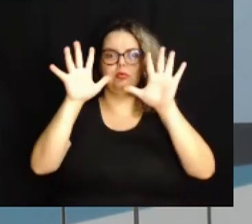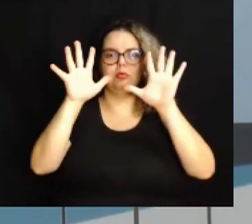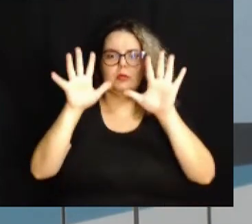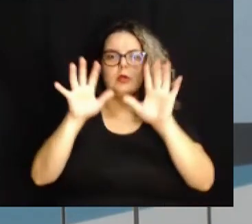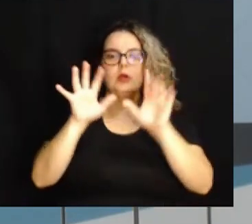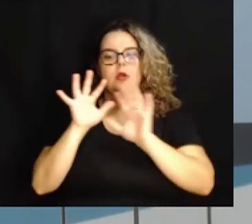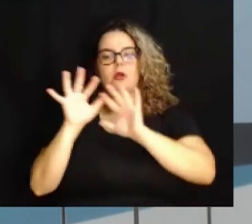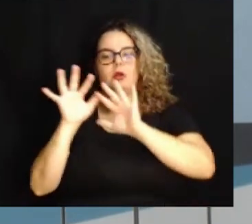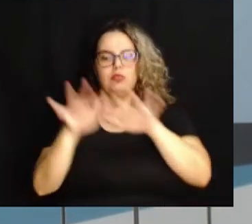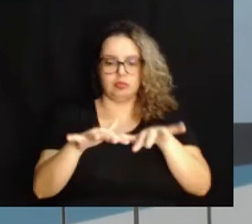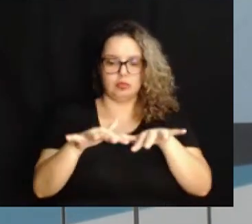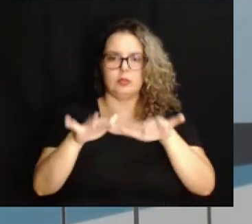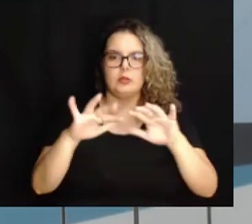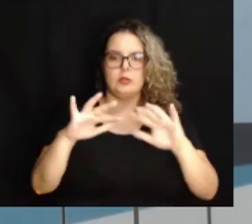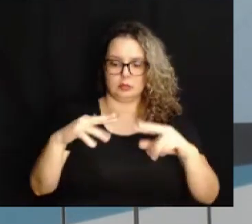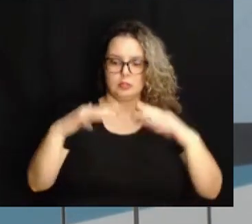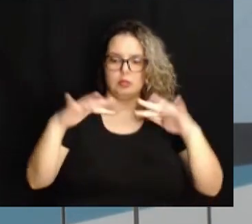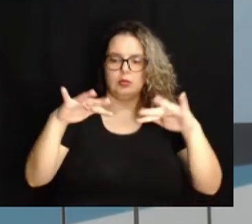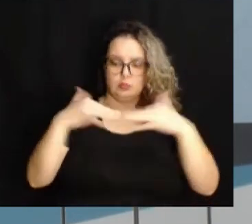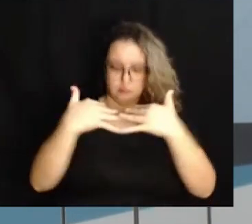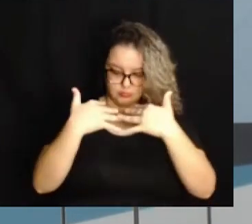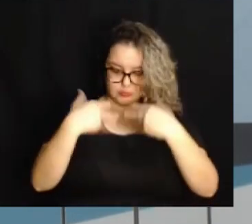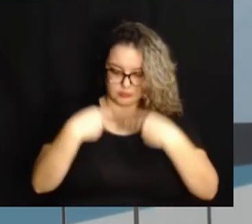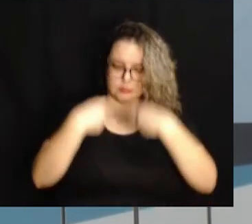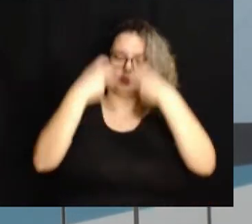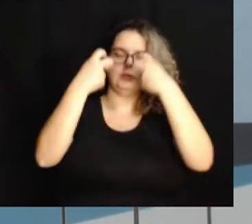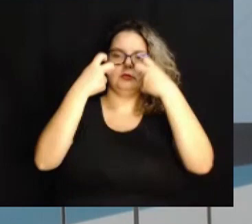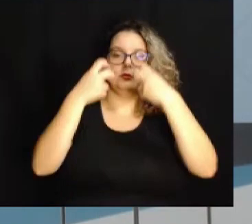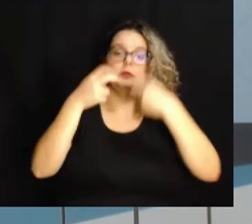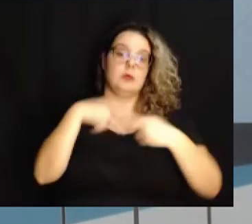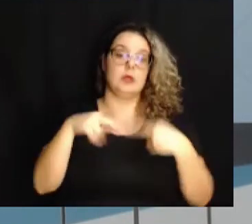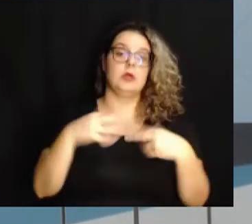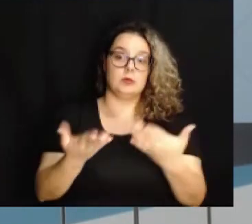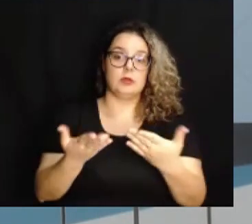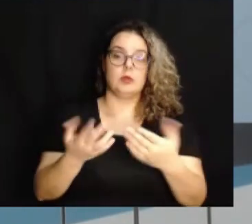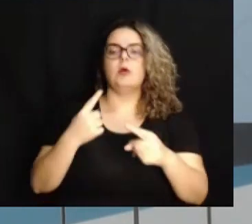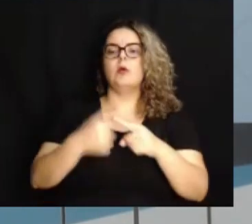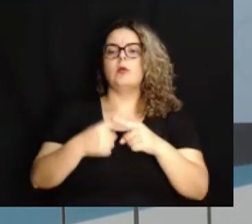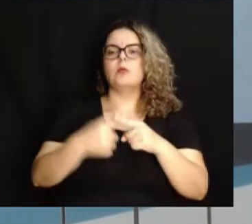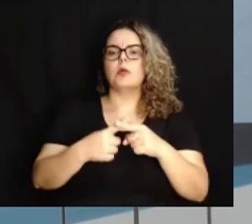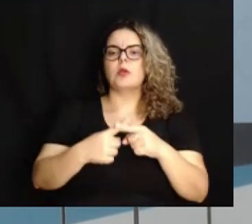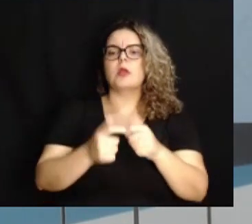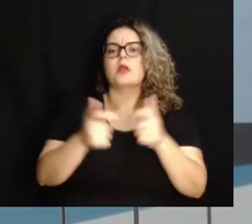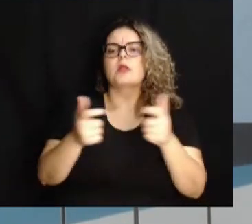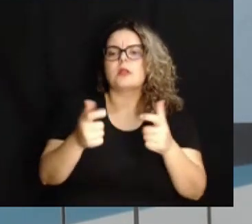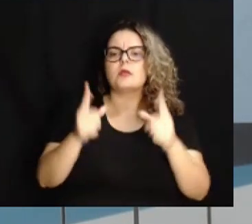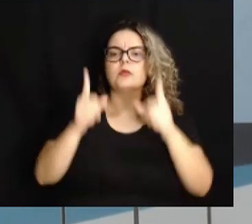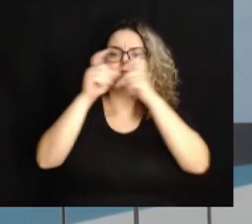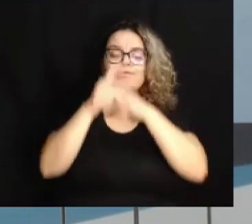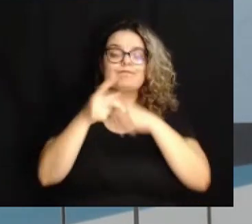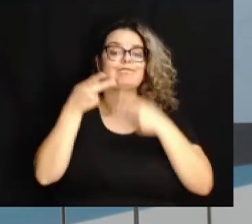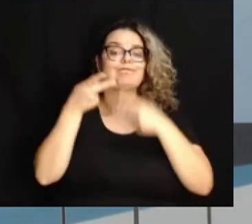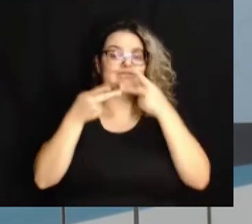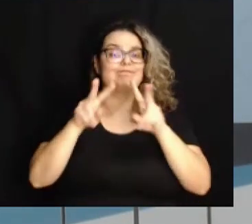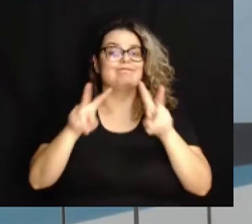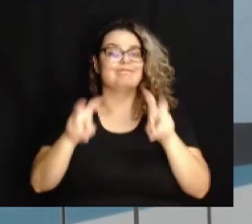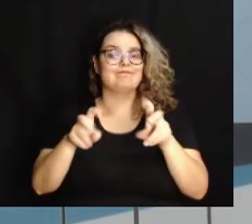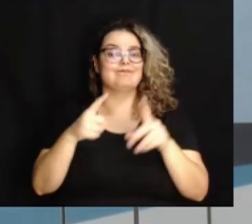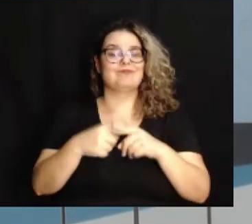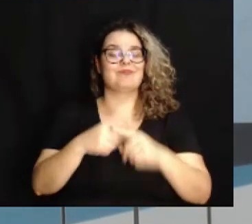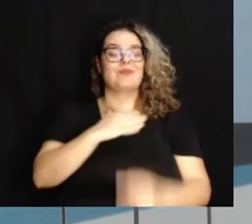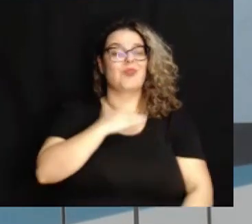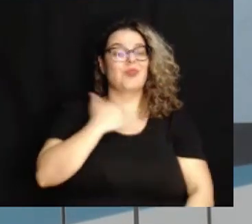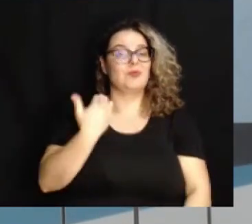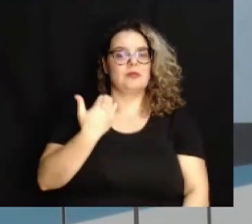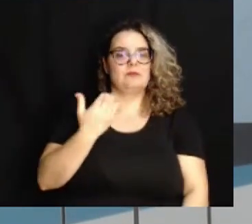mesmos com relação a essa questão. E por que é tão difícil, a gente falar sobre isso? Justamente porque a morte é um tema que nós não falamos,